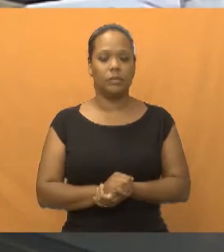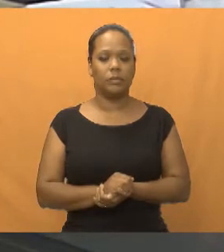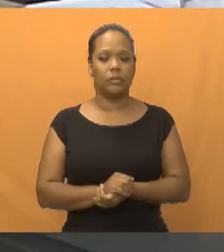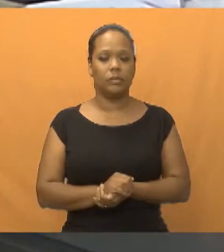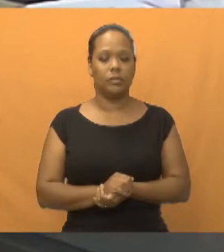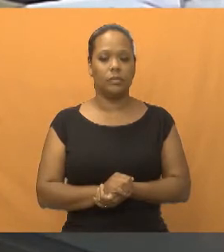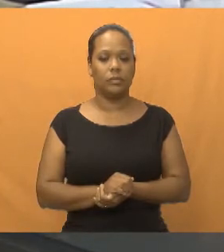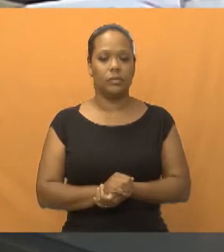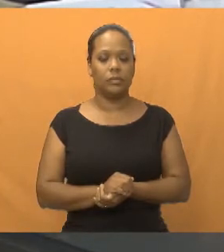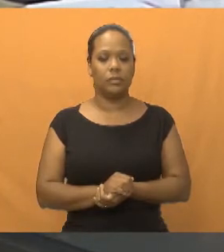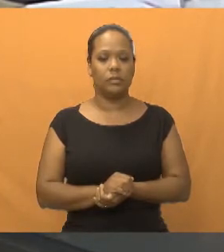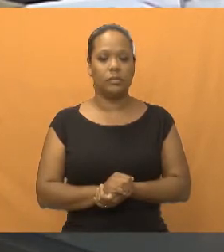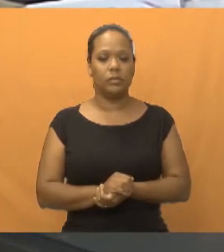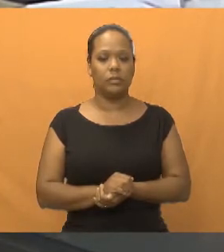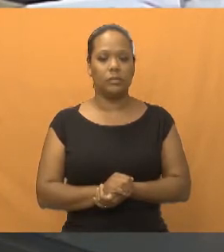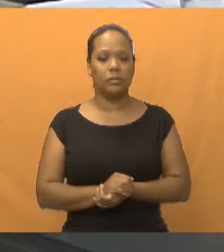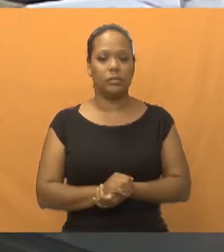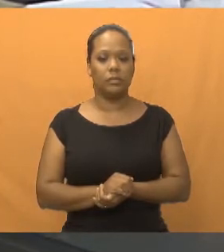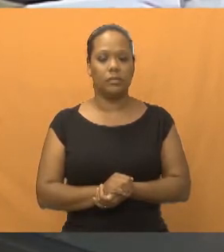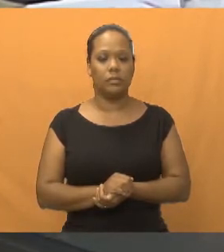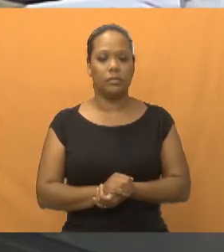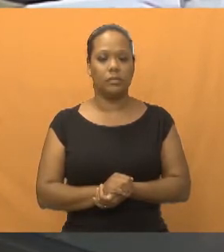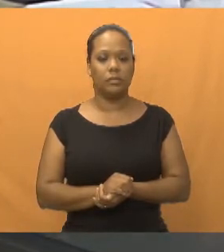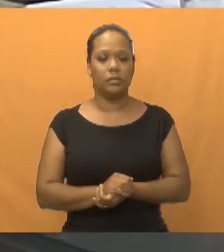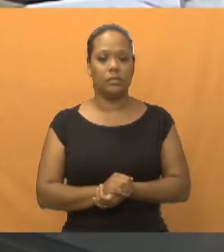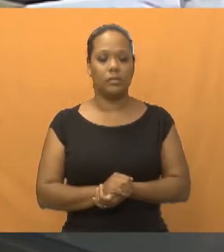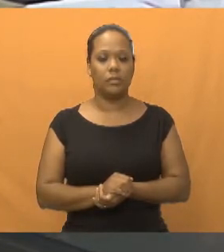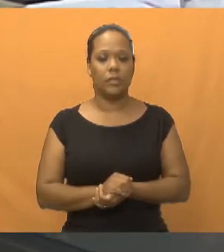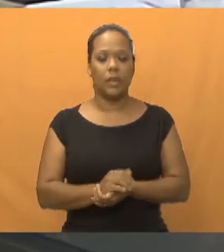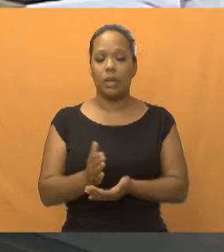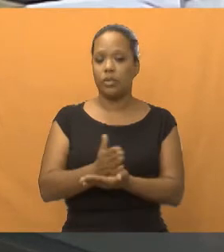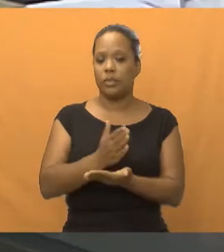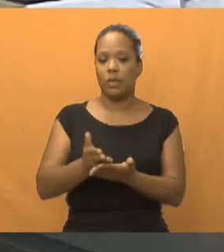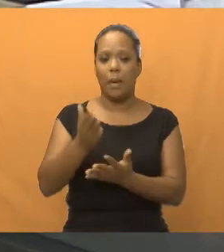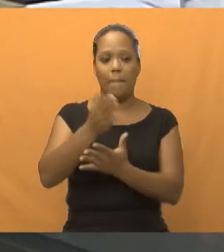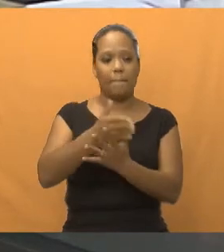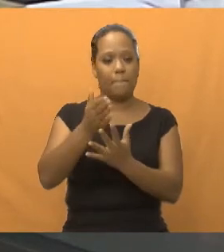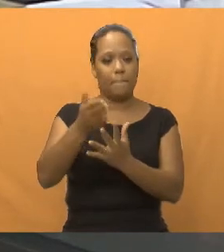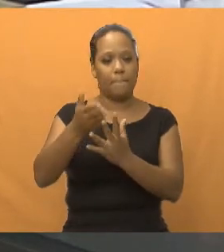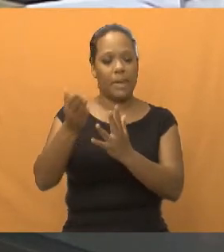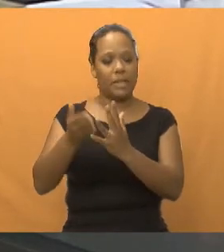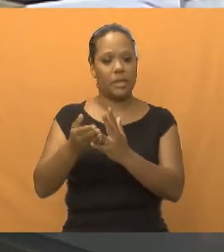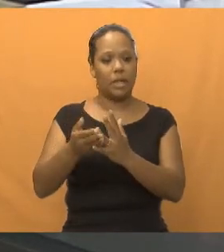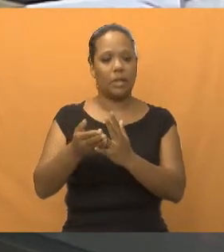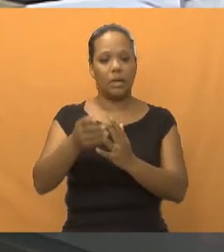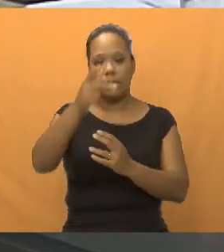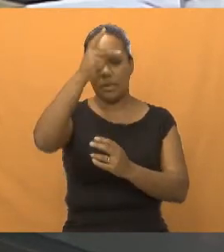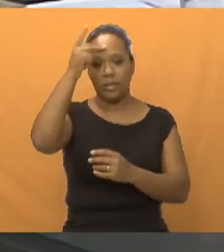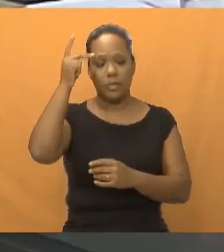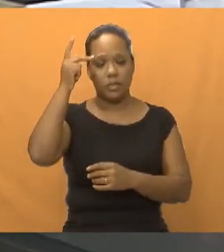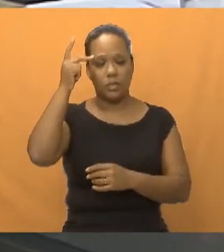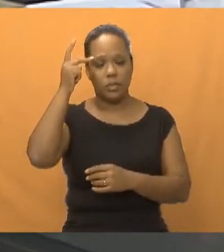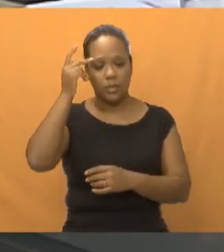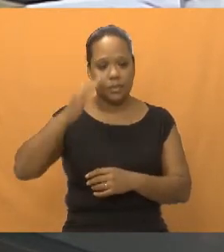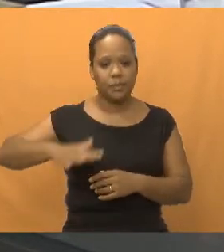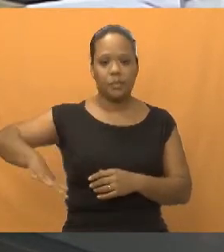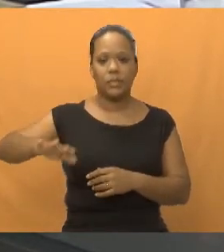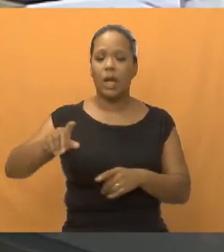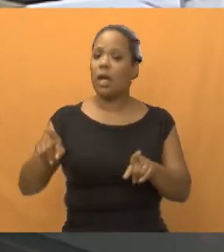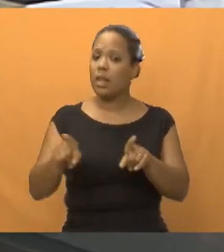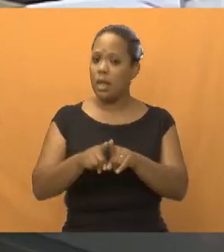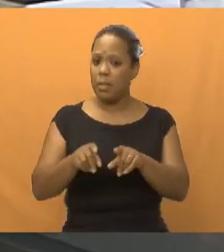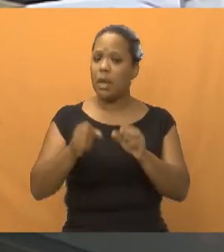é proporcionado a divisão de parcelas para o munícipe, poderia também fazer o parcelamento